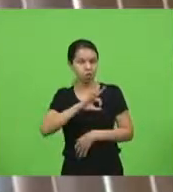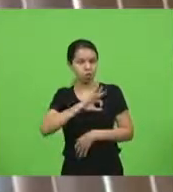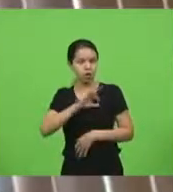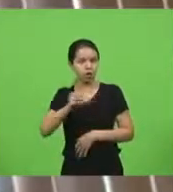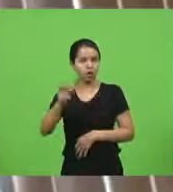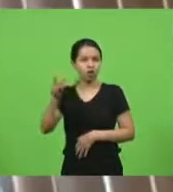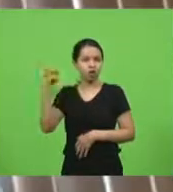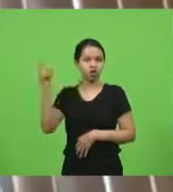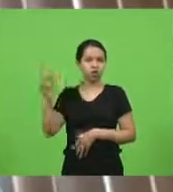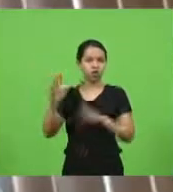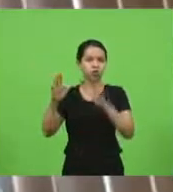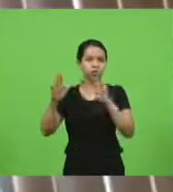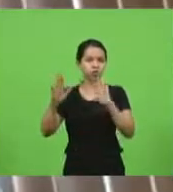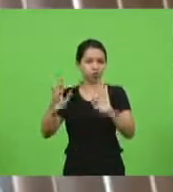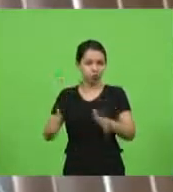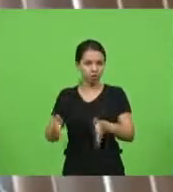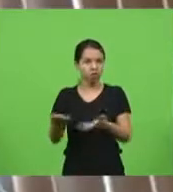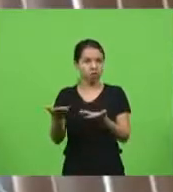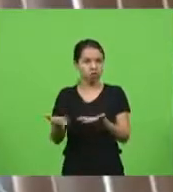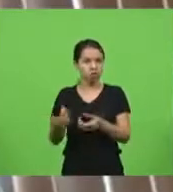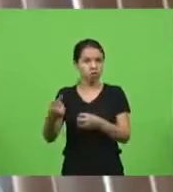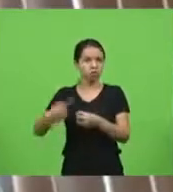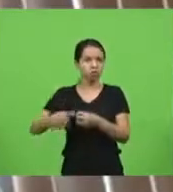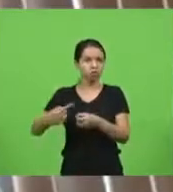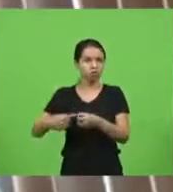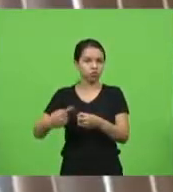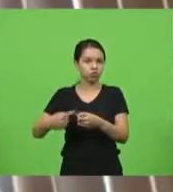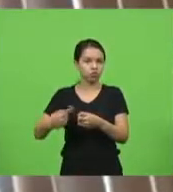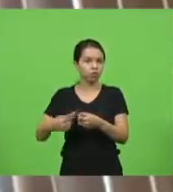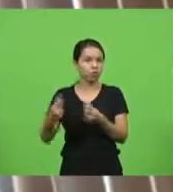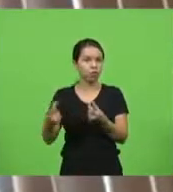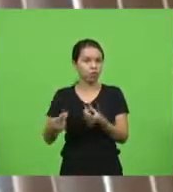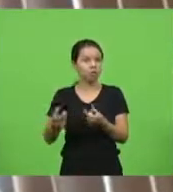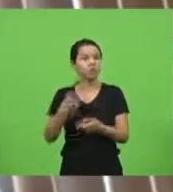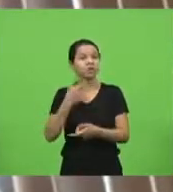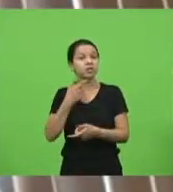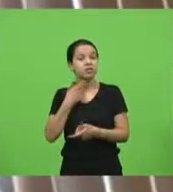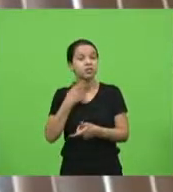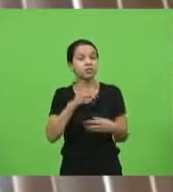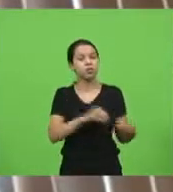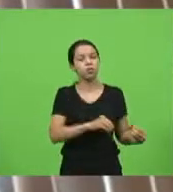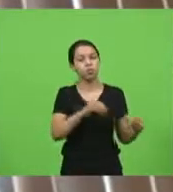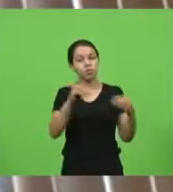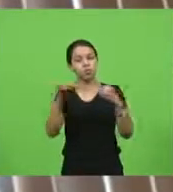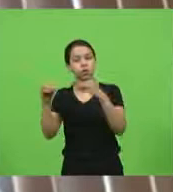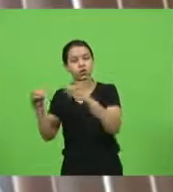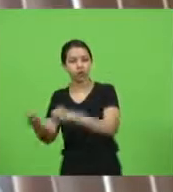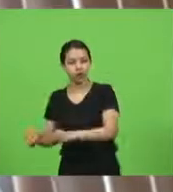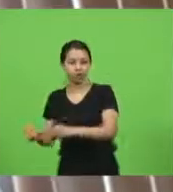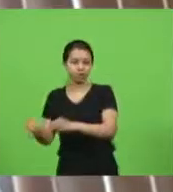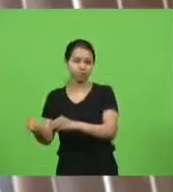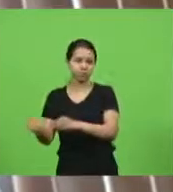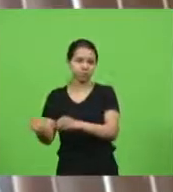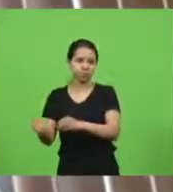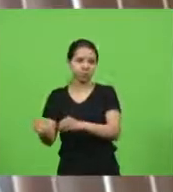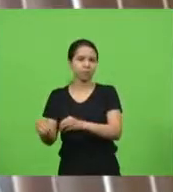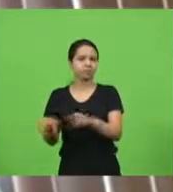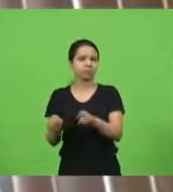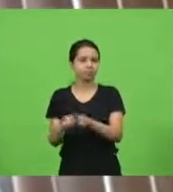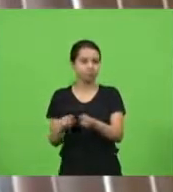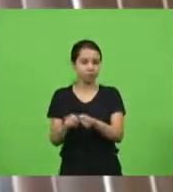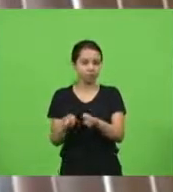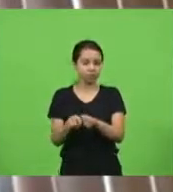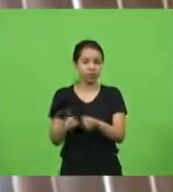determinado município por mais tempo e desejam mudar de local de trabalho, e manifestar opções de novos locais